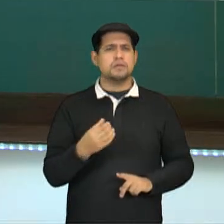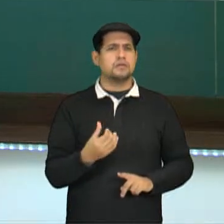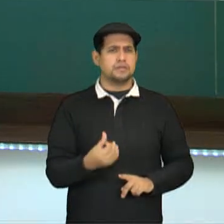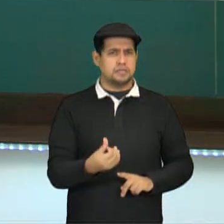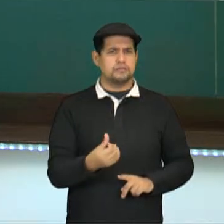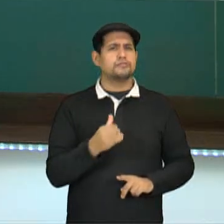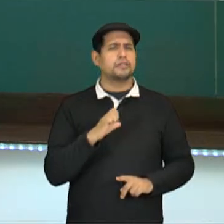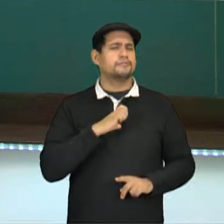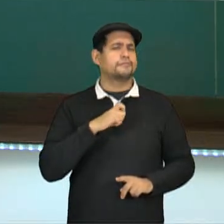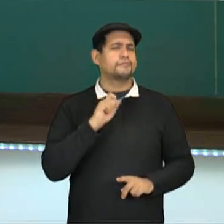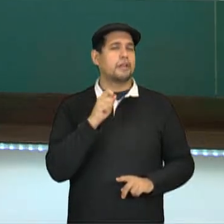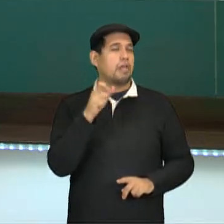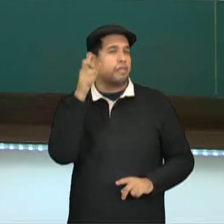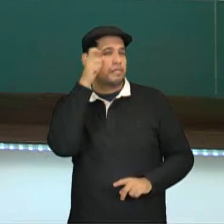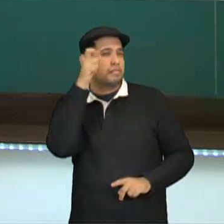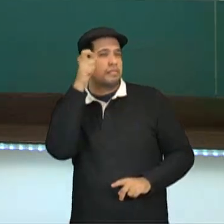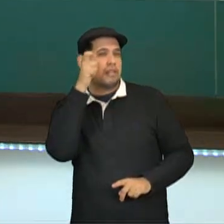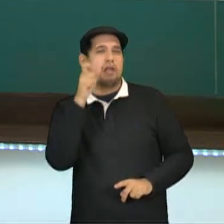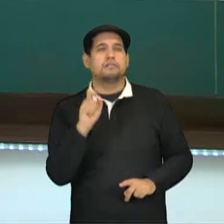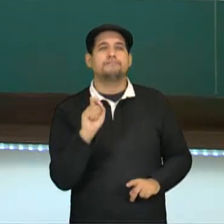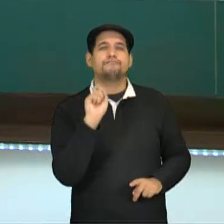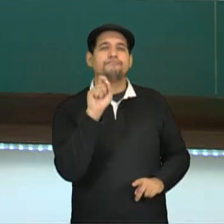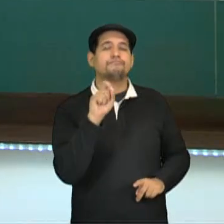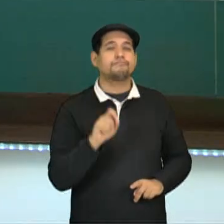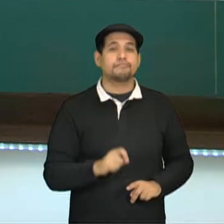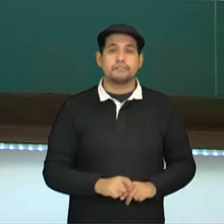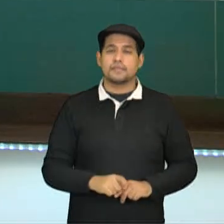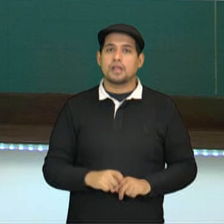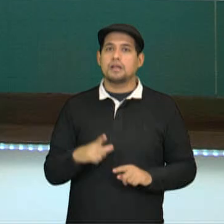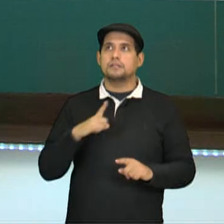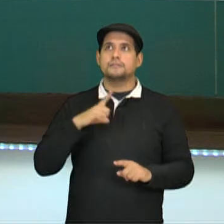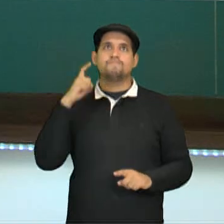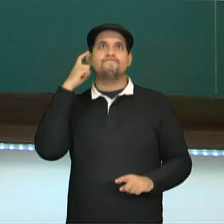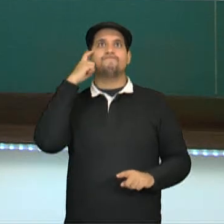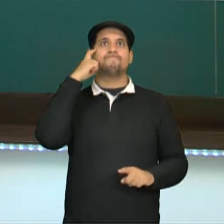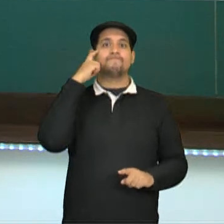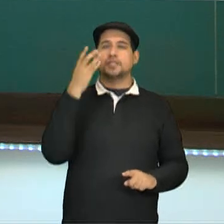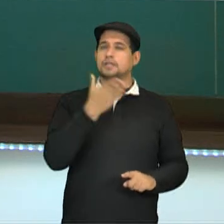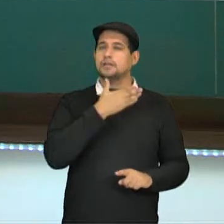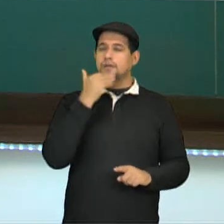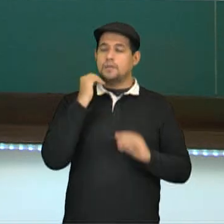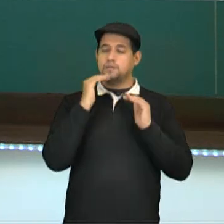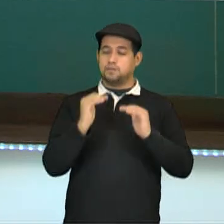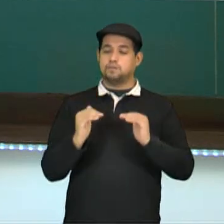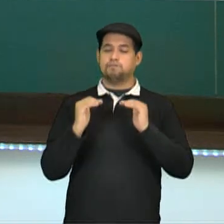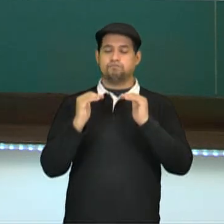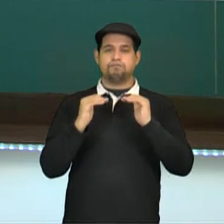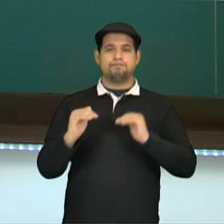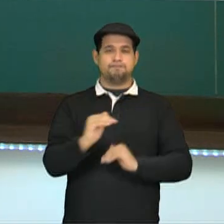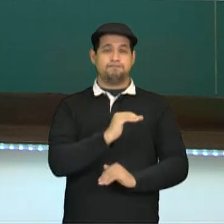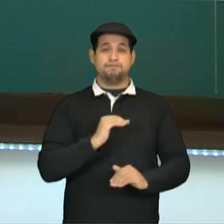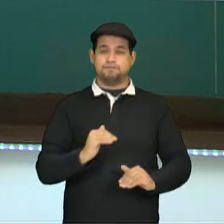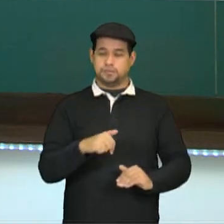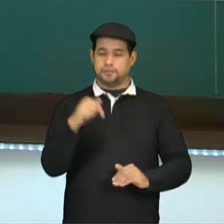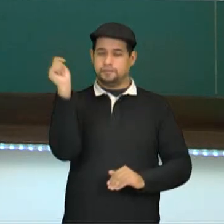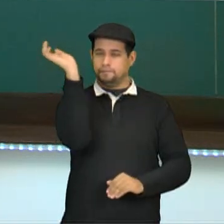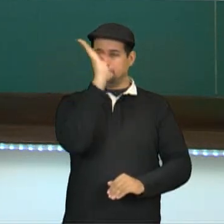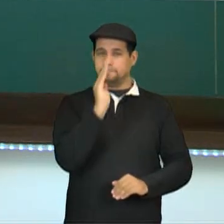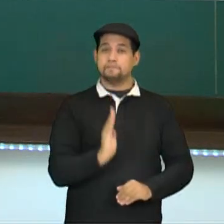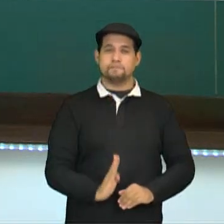uma pretensão, uma ideia de viabilizar um império aqui no